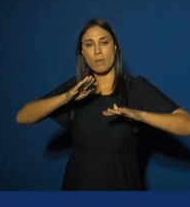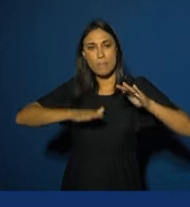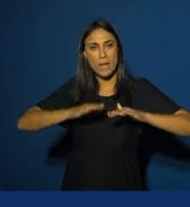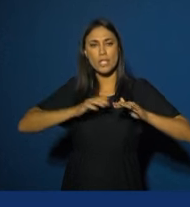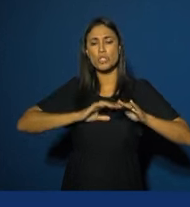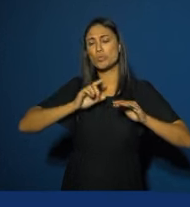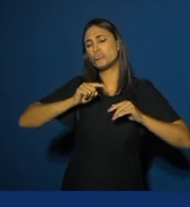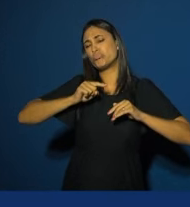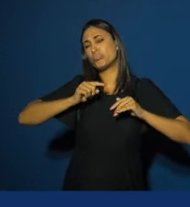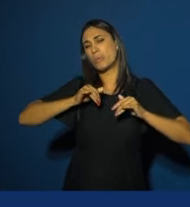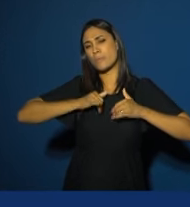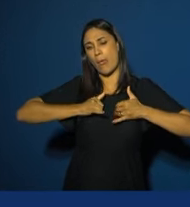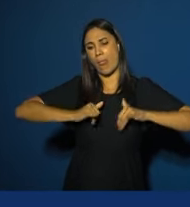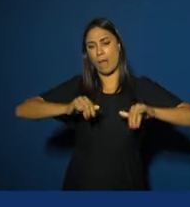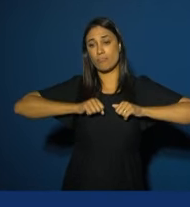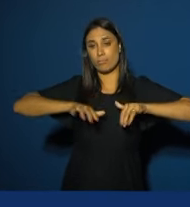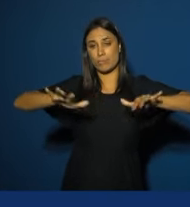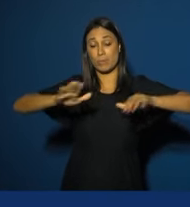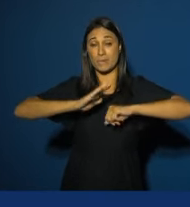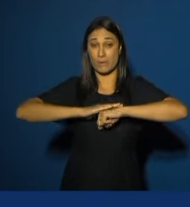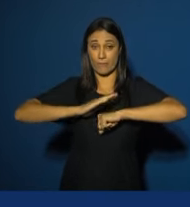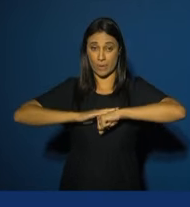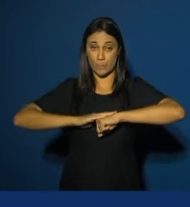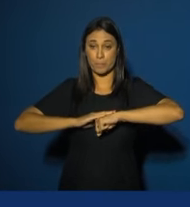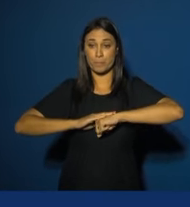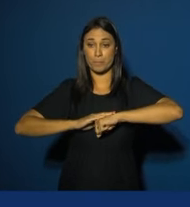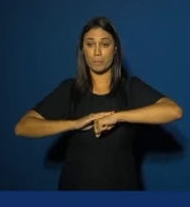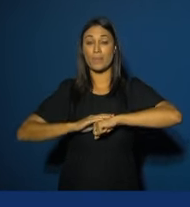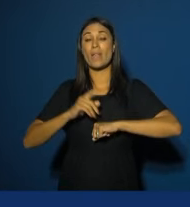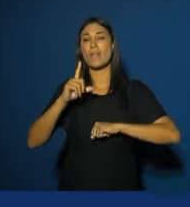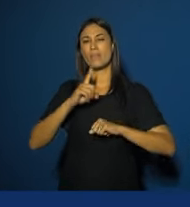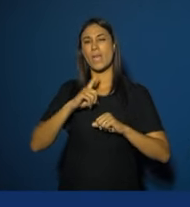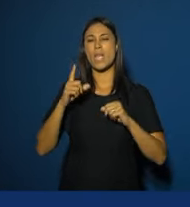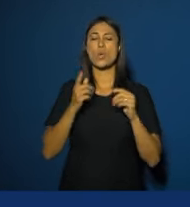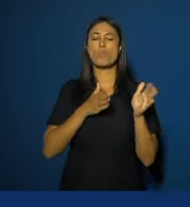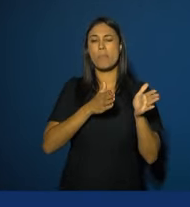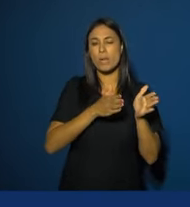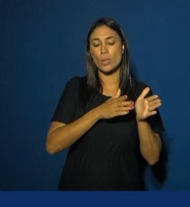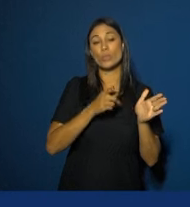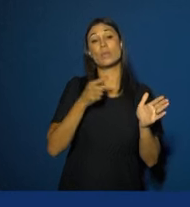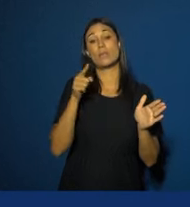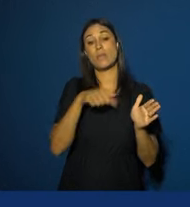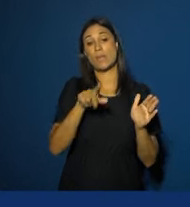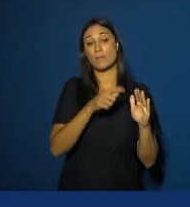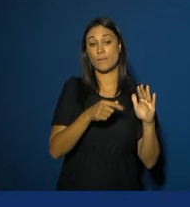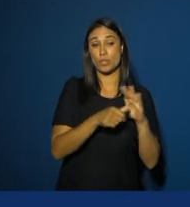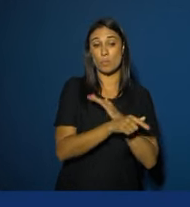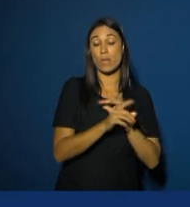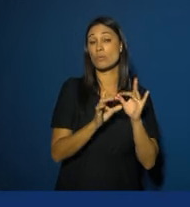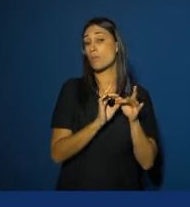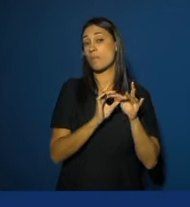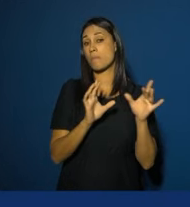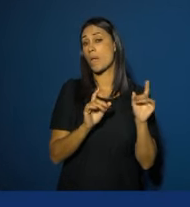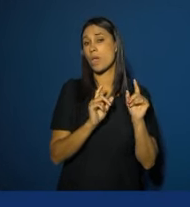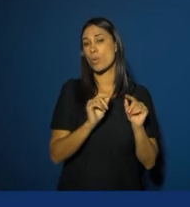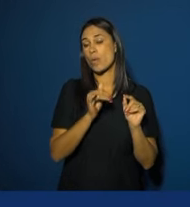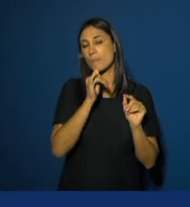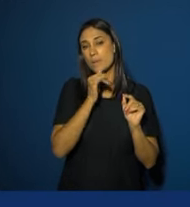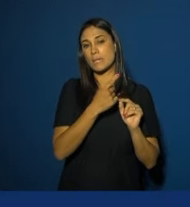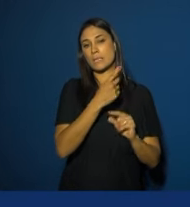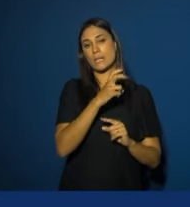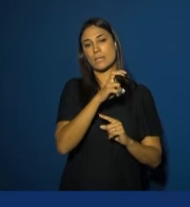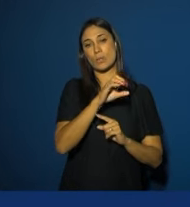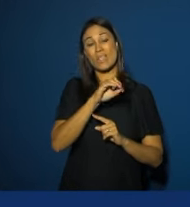de transmissão para serem realizados. Há uma estimativa nossa que esses investimentos aí liberam da ordem de